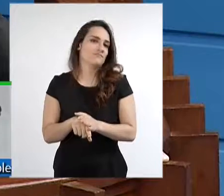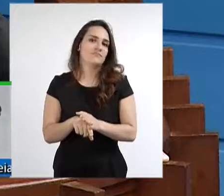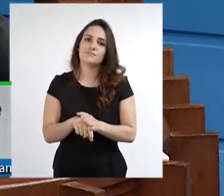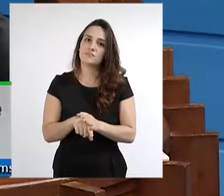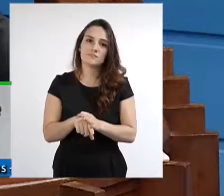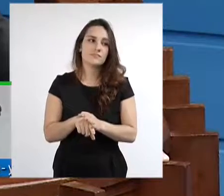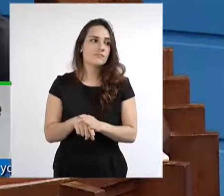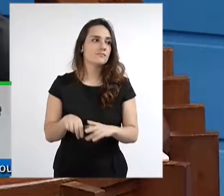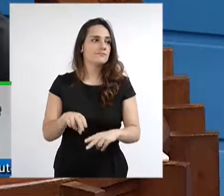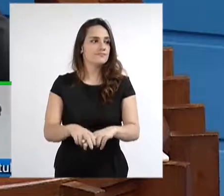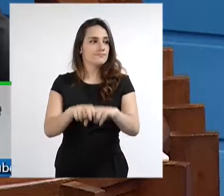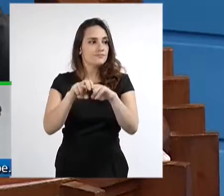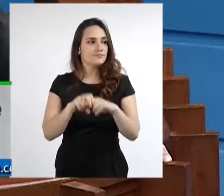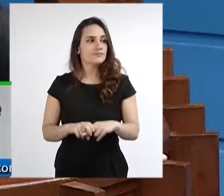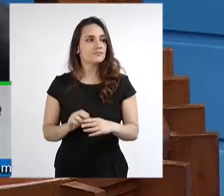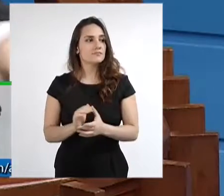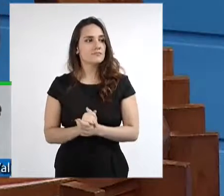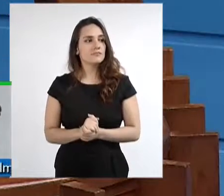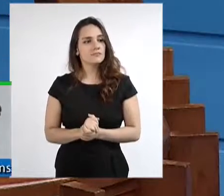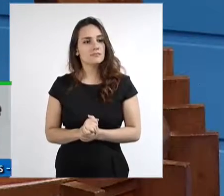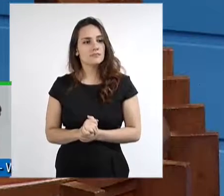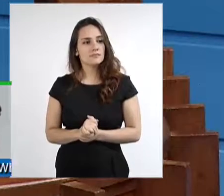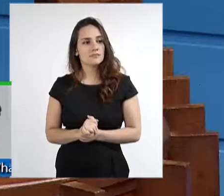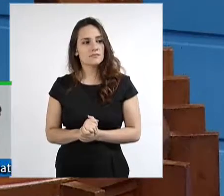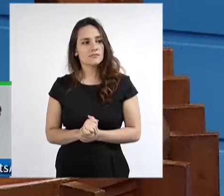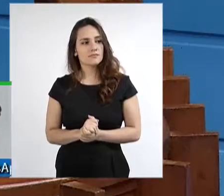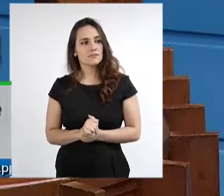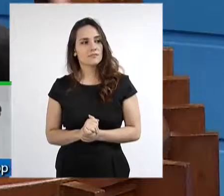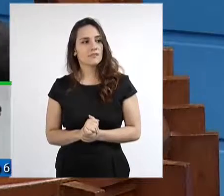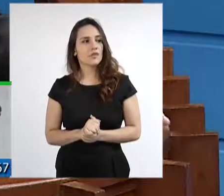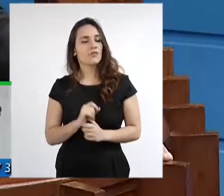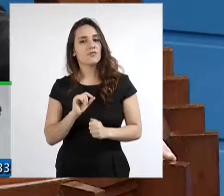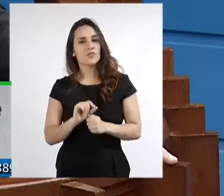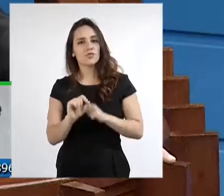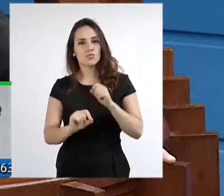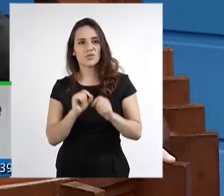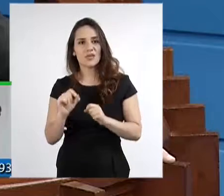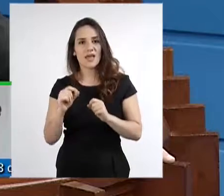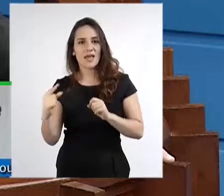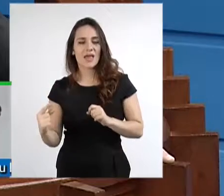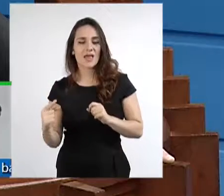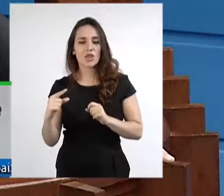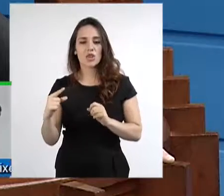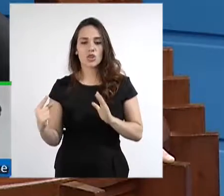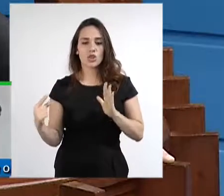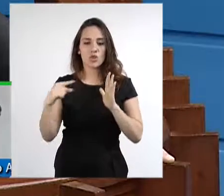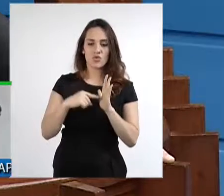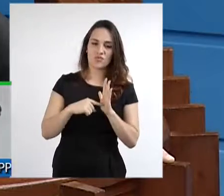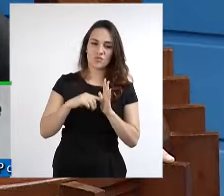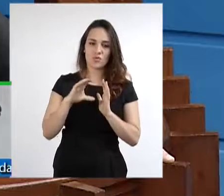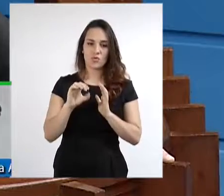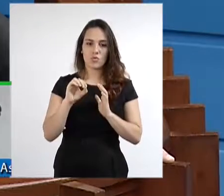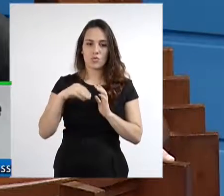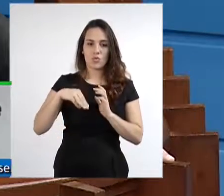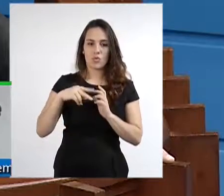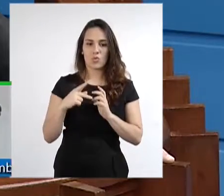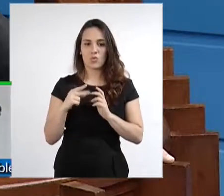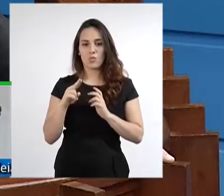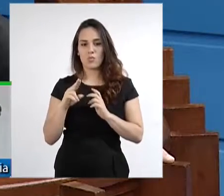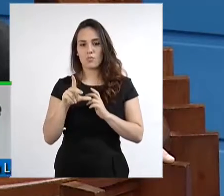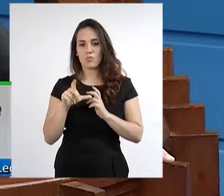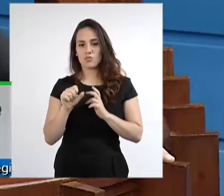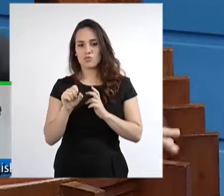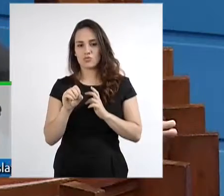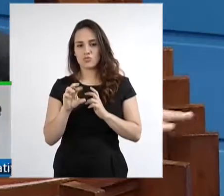que nós estamos fazendo é a notificação compulsória, que ela é uma lei federal,